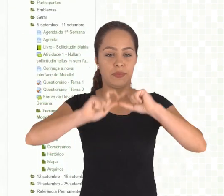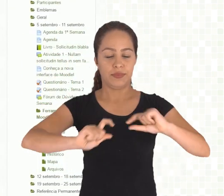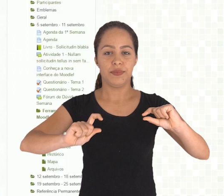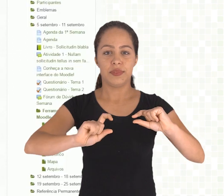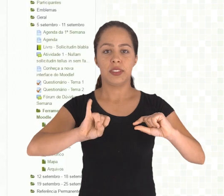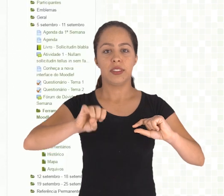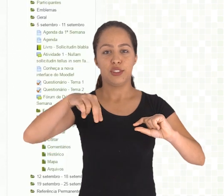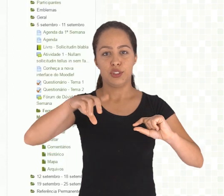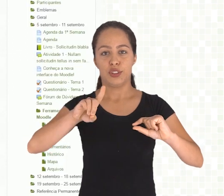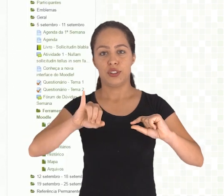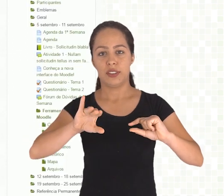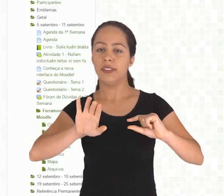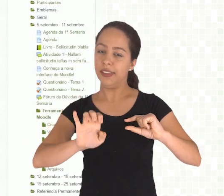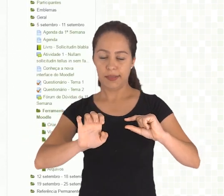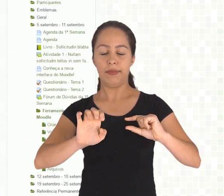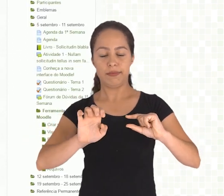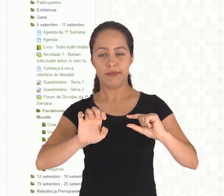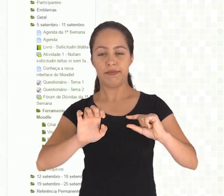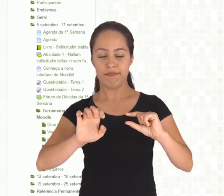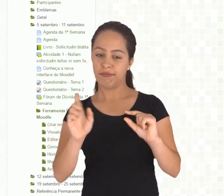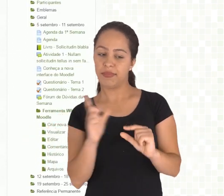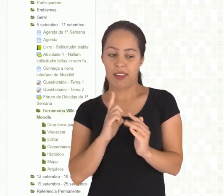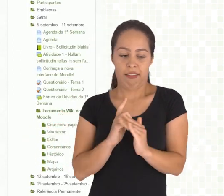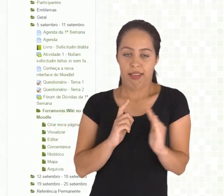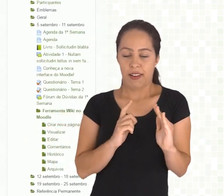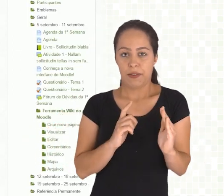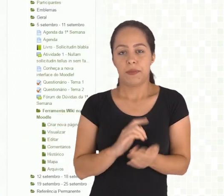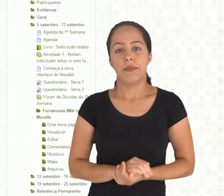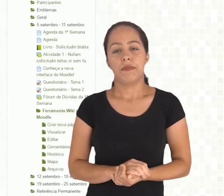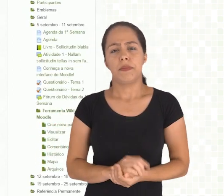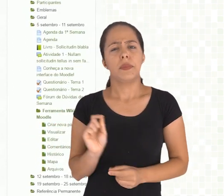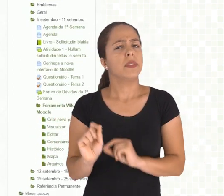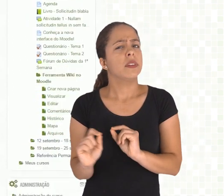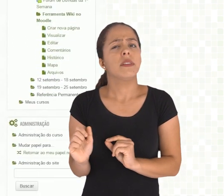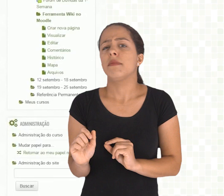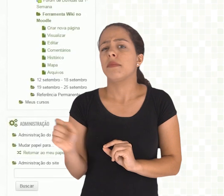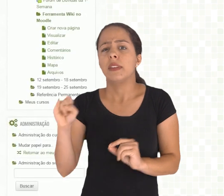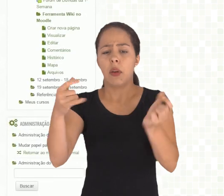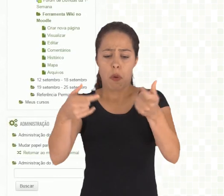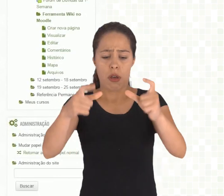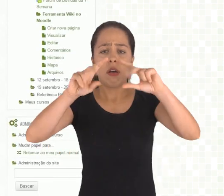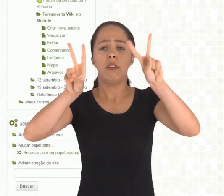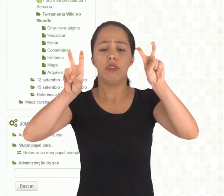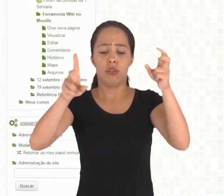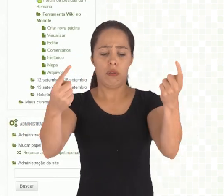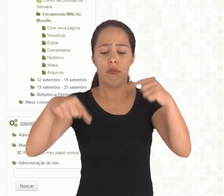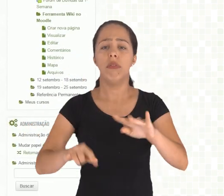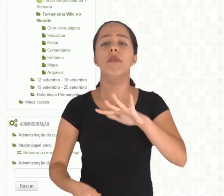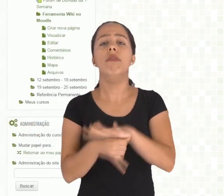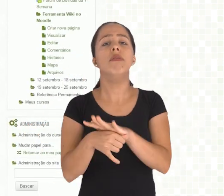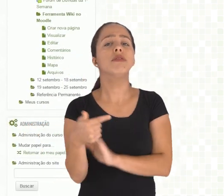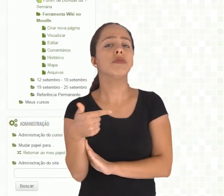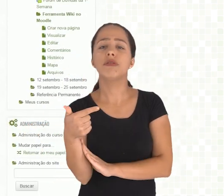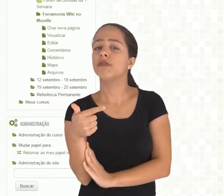título dentro deste índice aquela lateral já automaticamente então vou te mostrar por exemplo o que acontece a gente colocar um